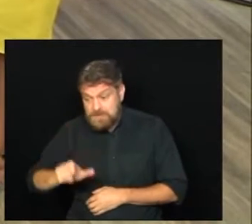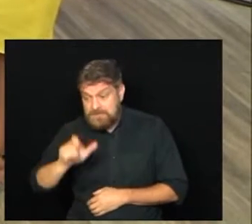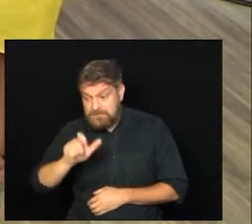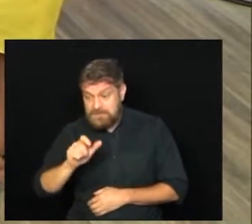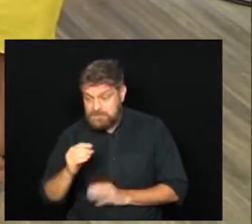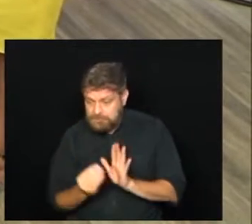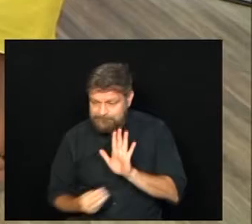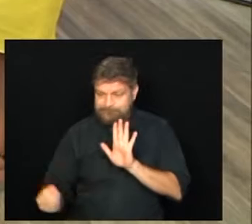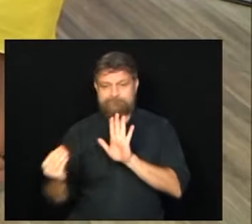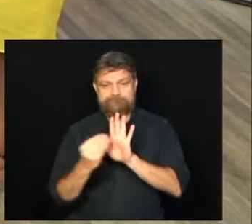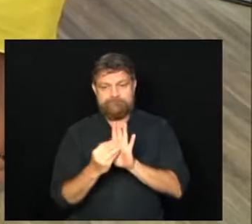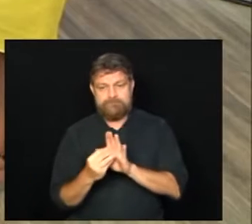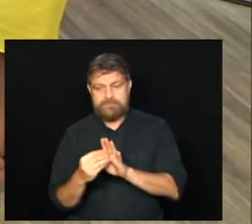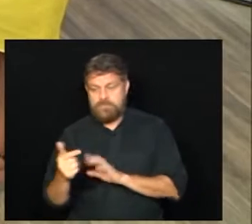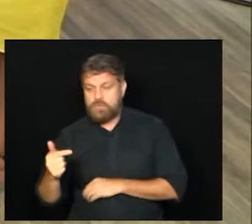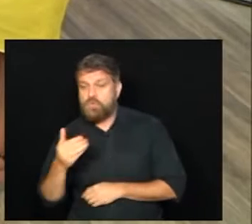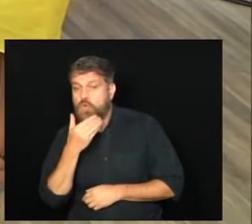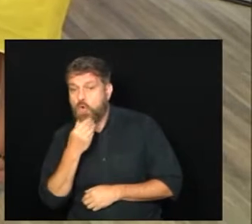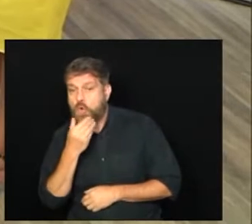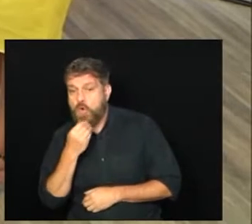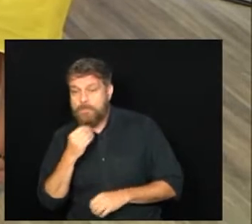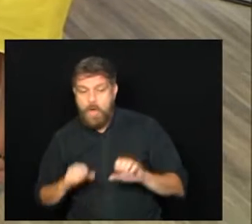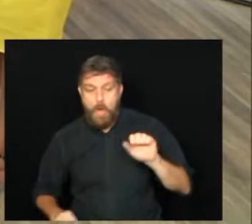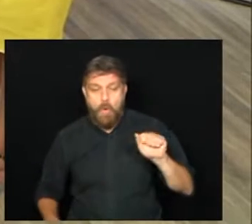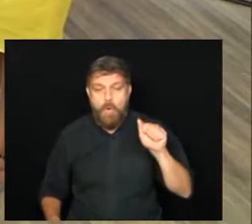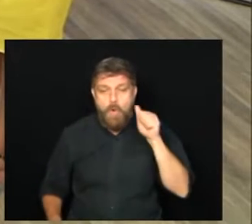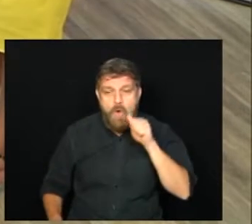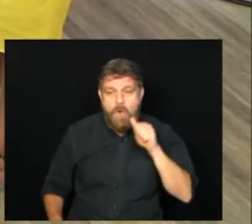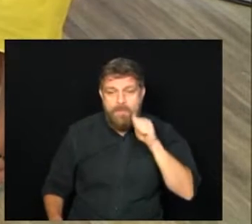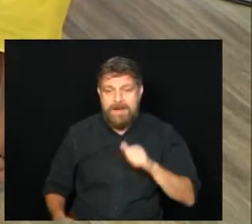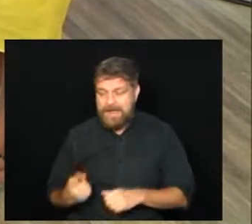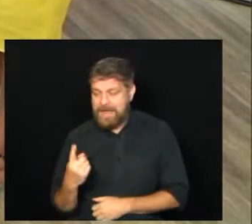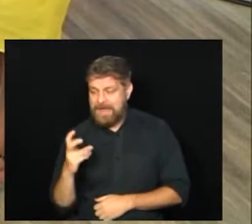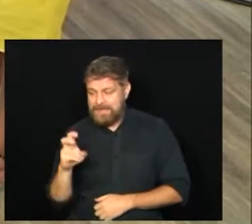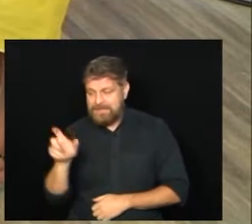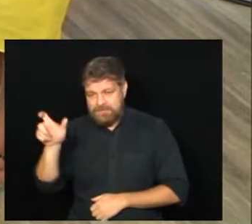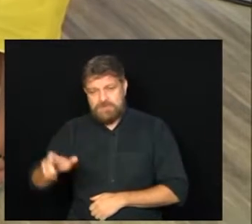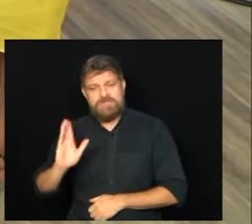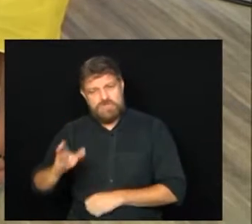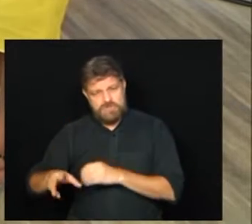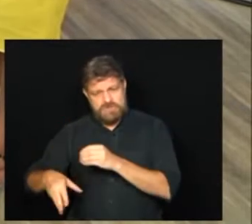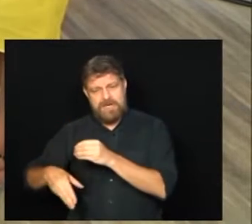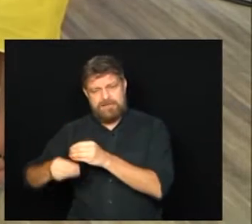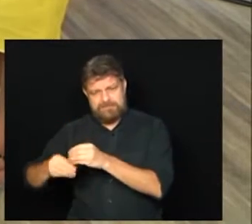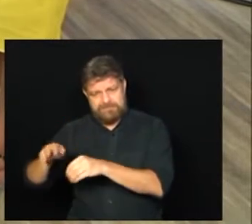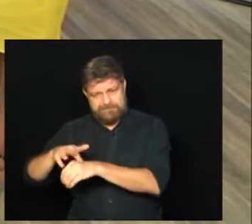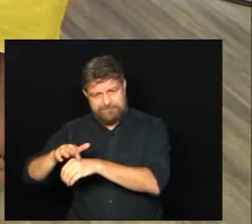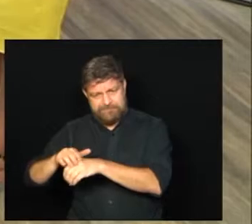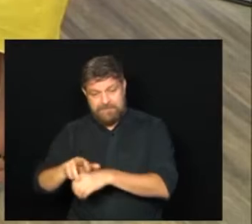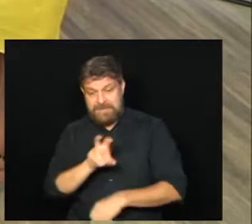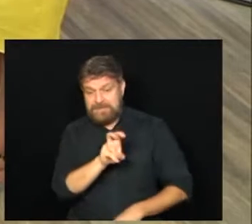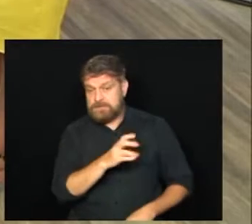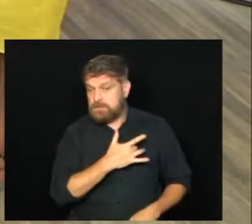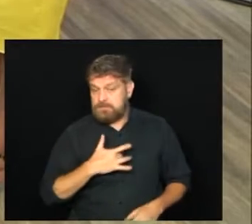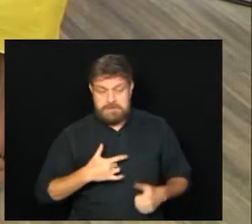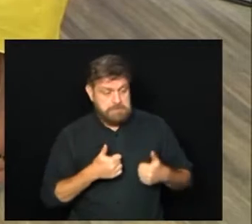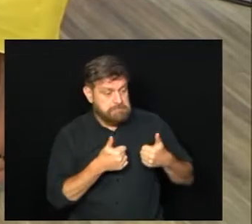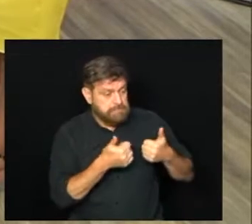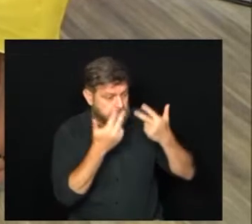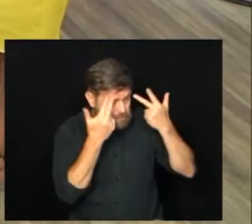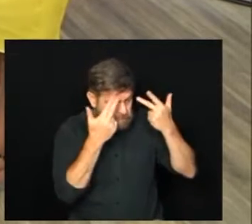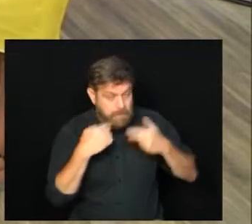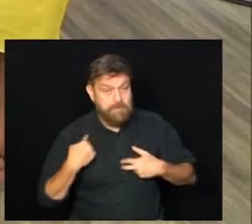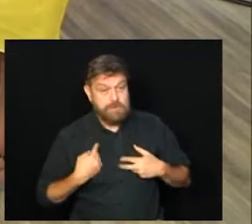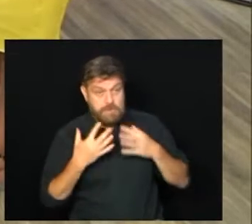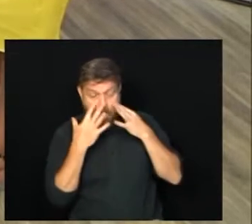registrados, 12 homens e 8 mulheres. 15 pessoas tinham comorbidades, 5 eram saudáveis. A gente sempre